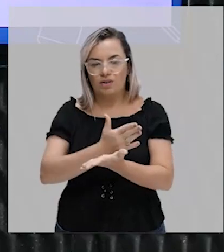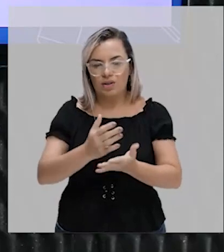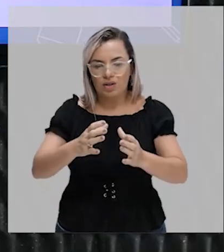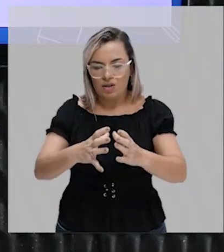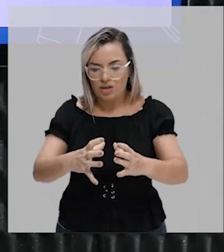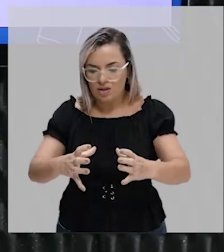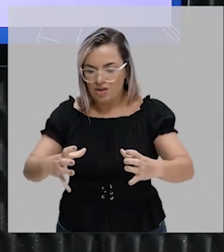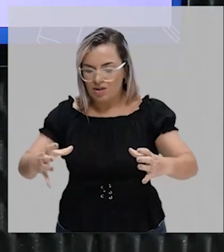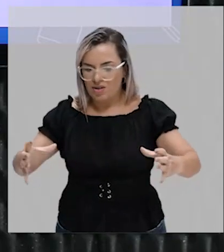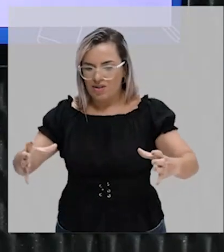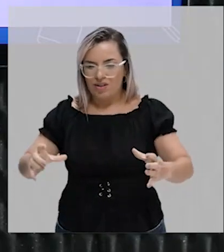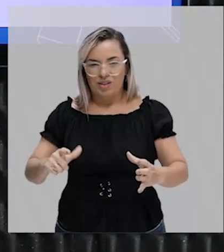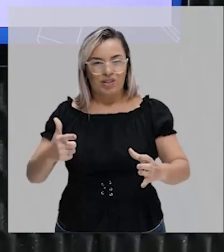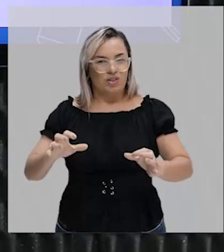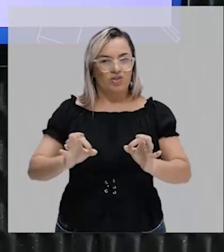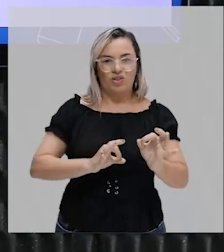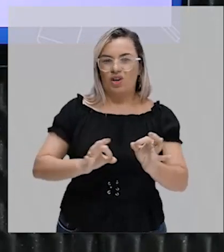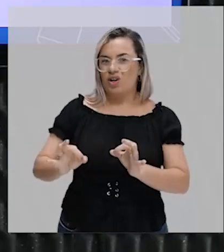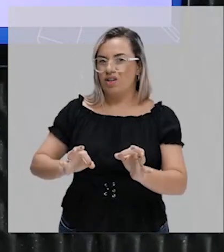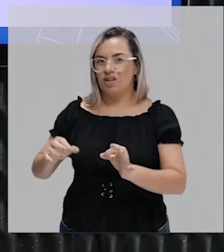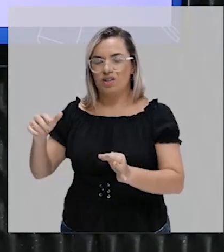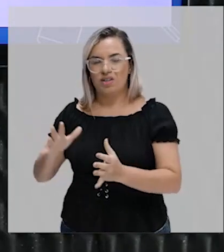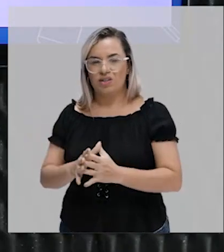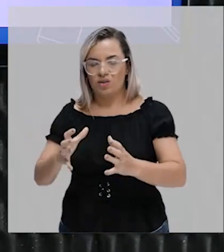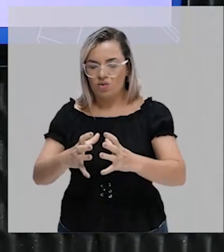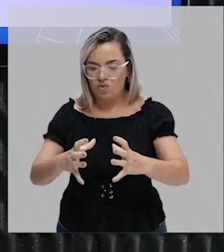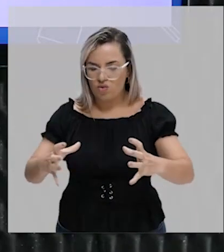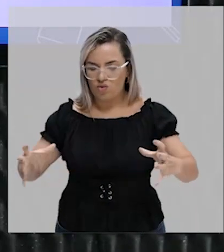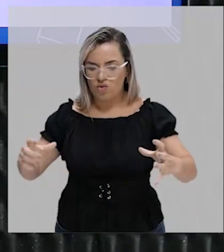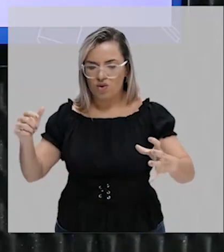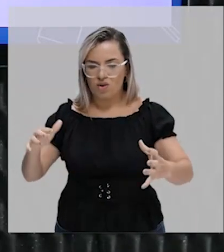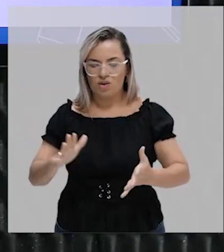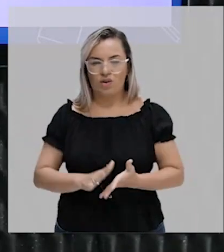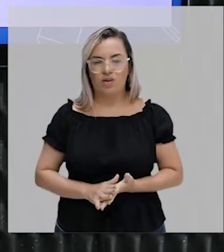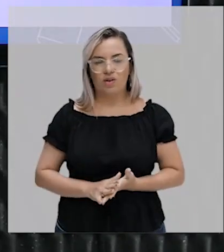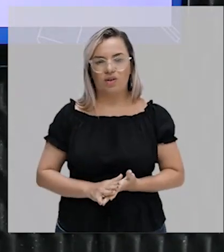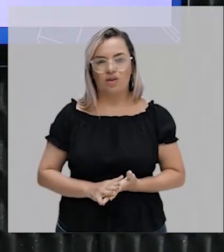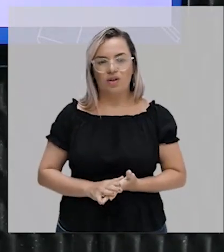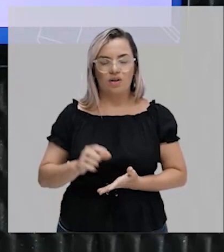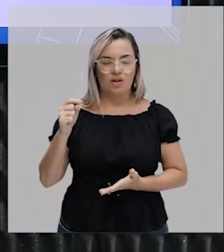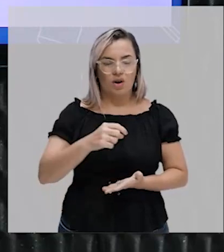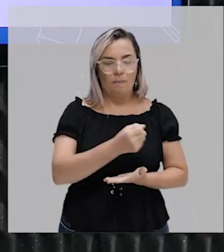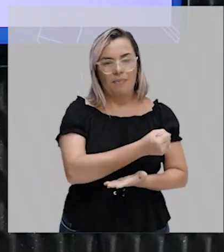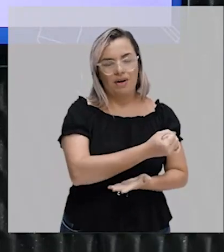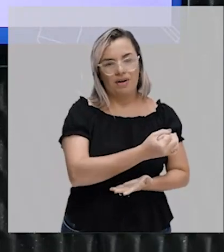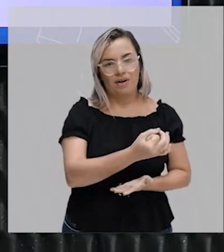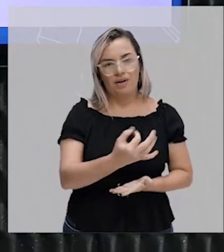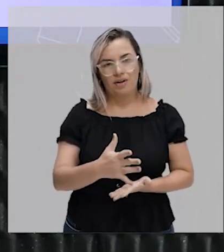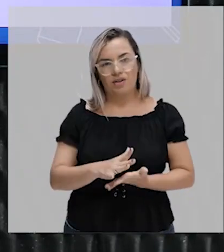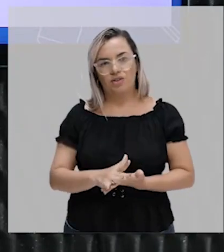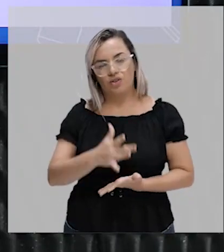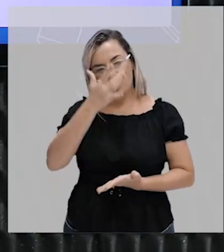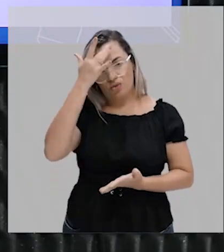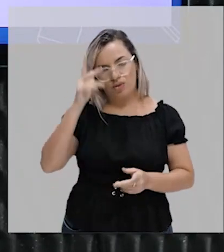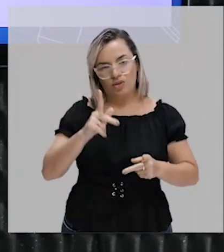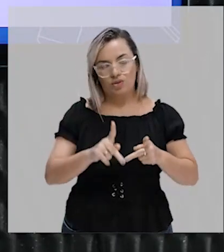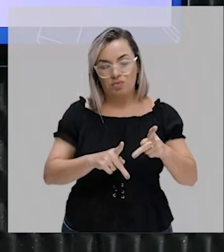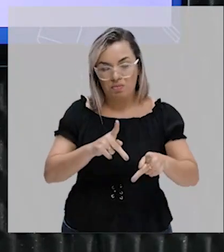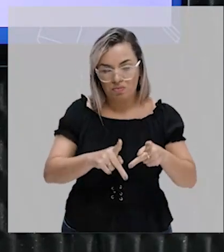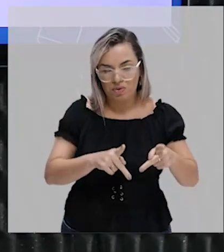de uma forma desordenada, galera, tá certo? O que é isso, Marcos? Receber um grande contingente de população sem